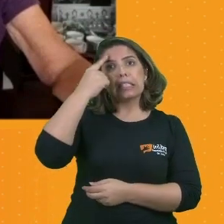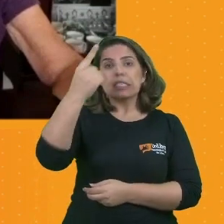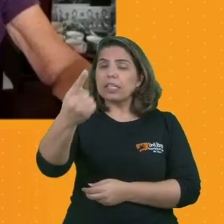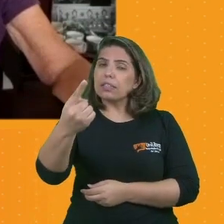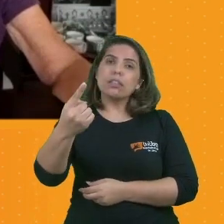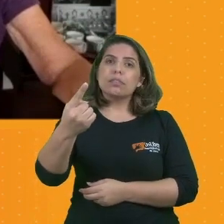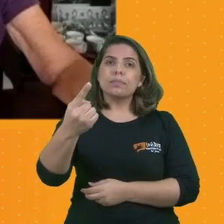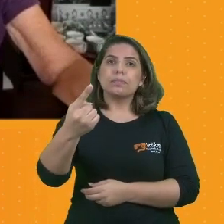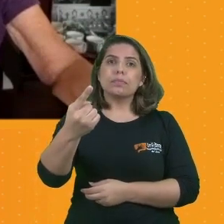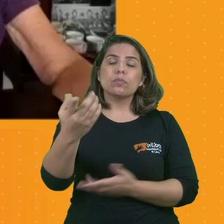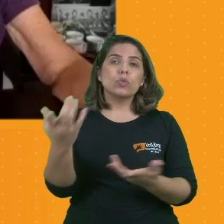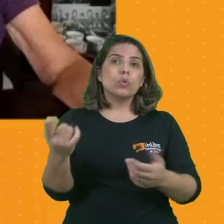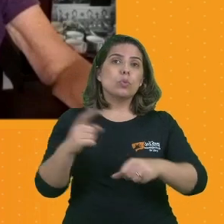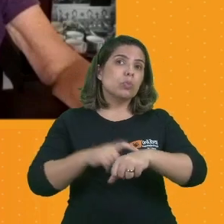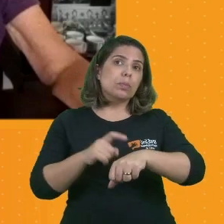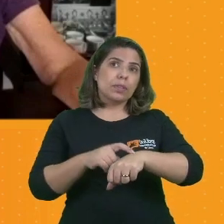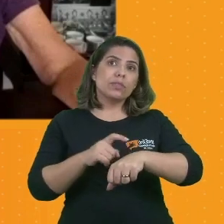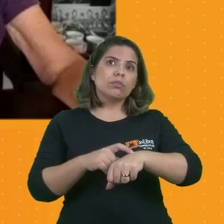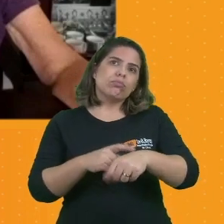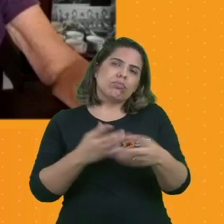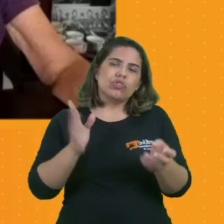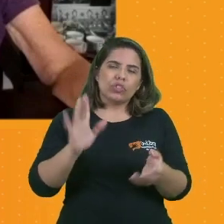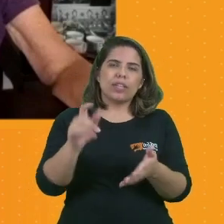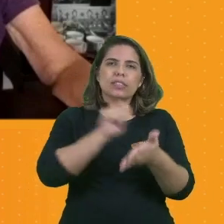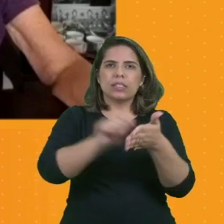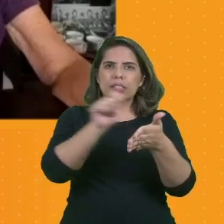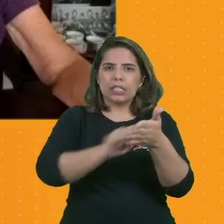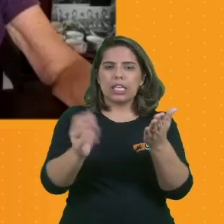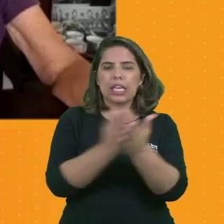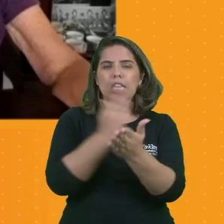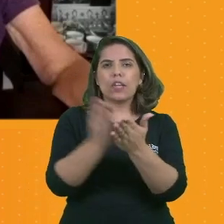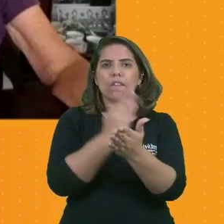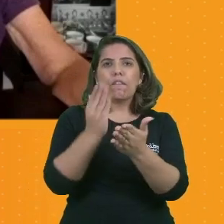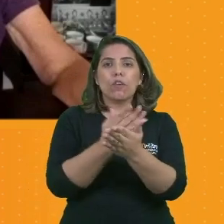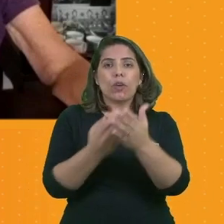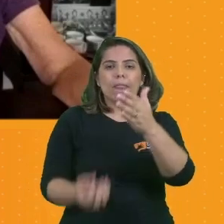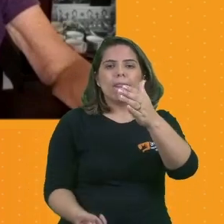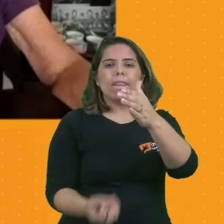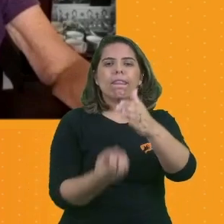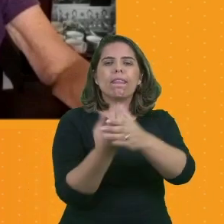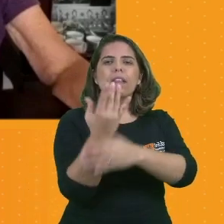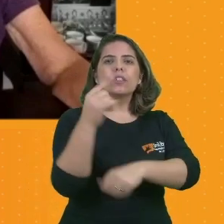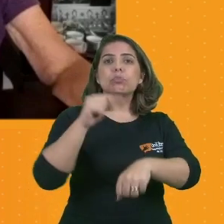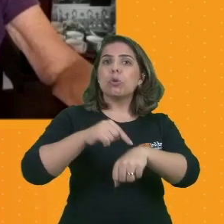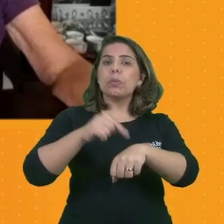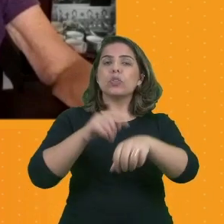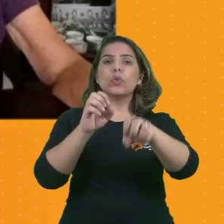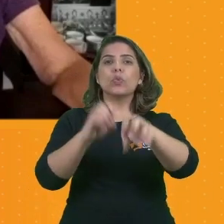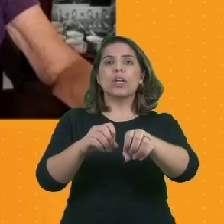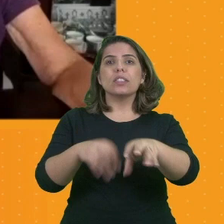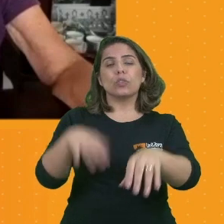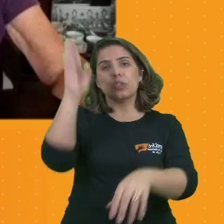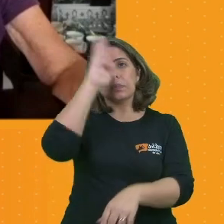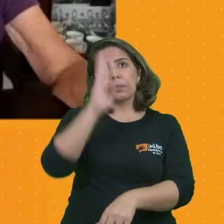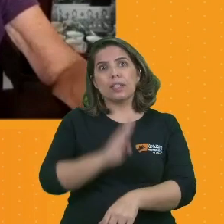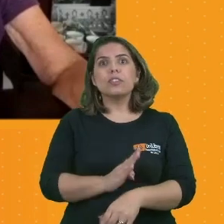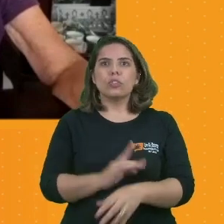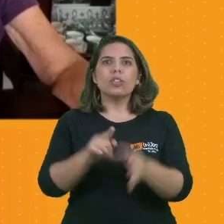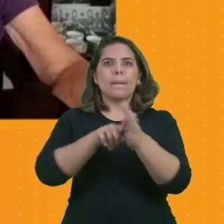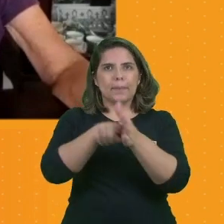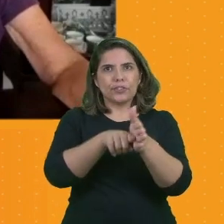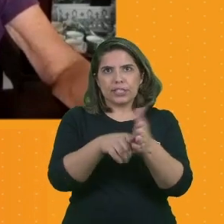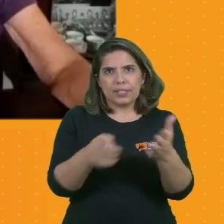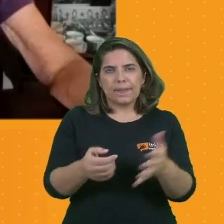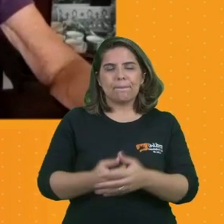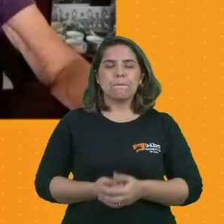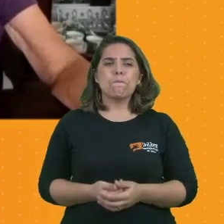ideia num determinado momento já que esse livro ele nasce no momento da educação nesse país no momento da pesquisa